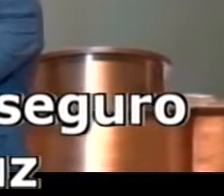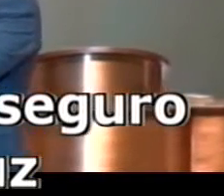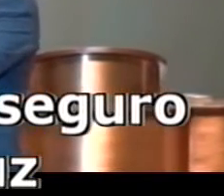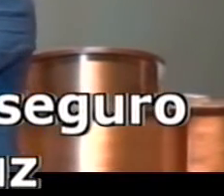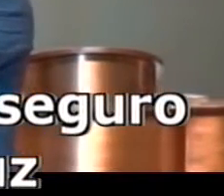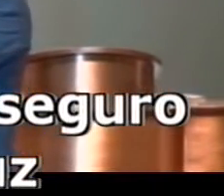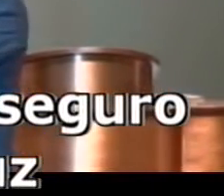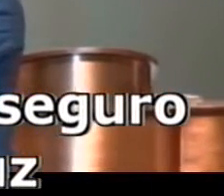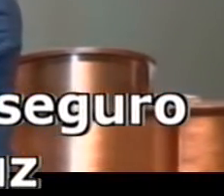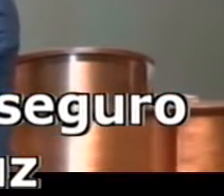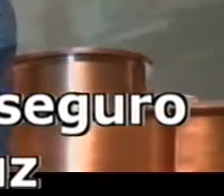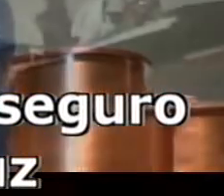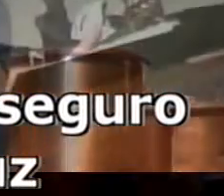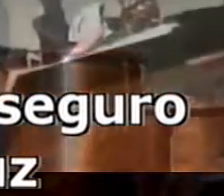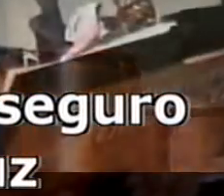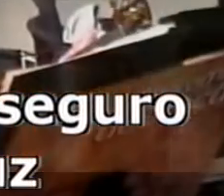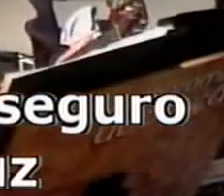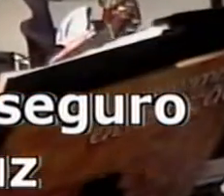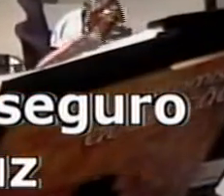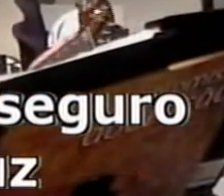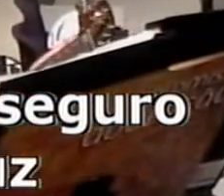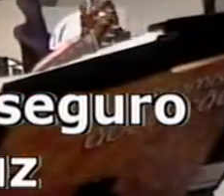Caminhar seguro na